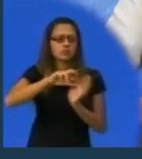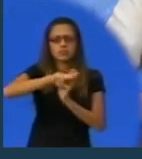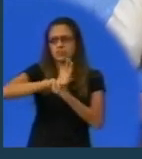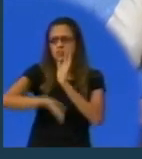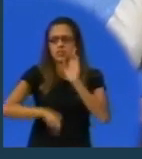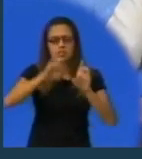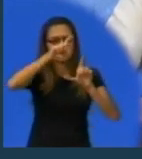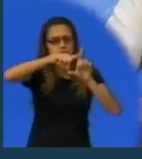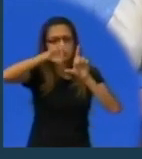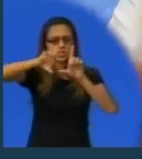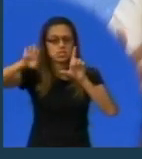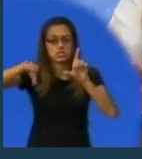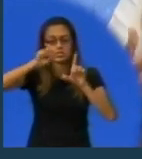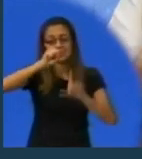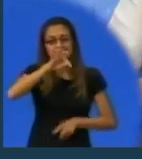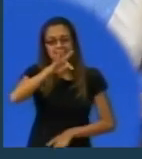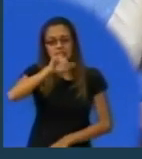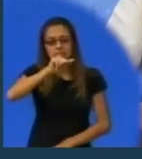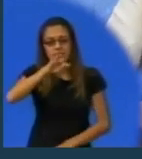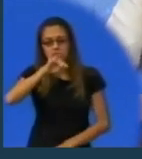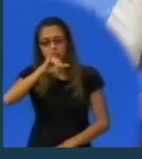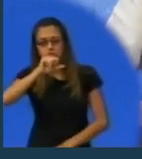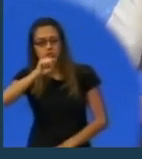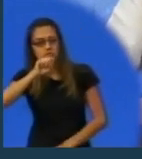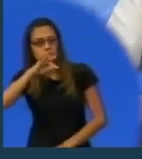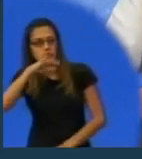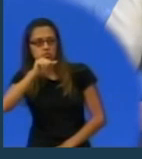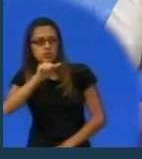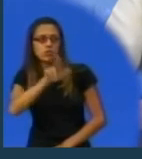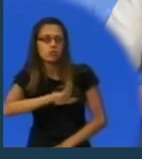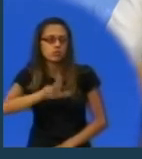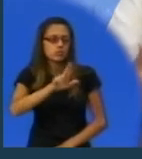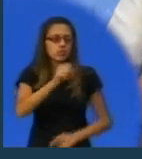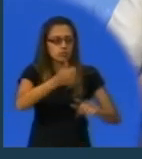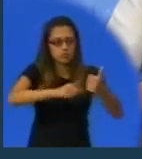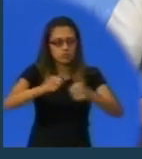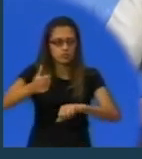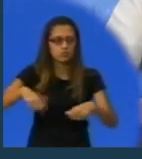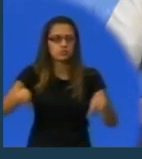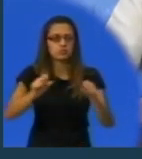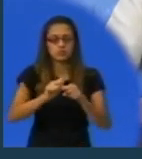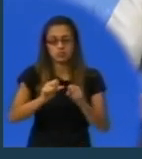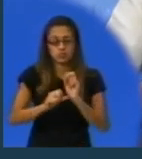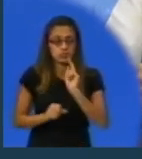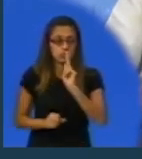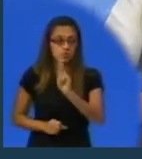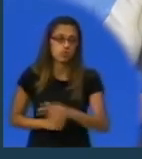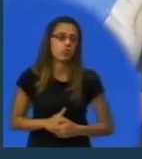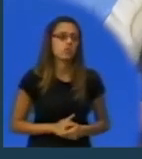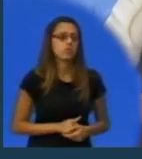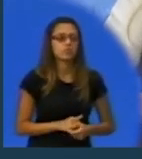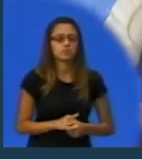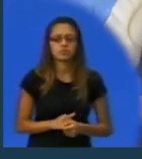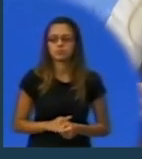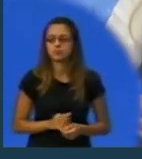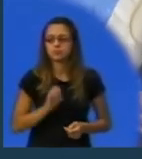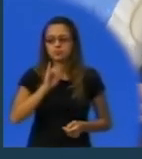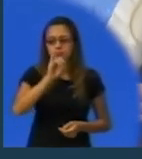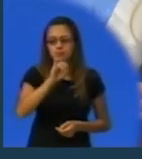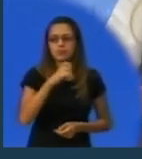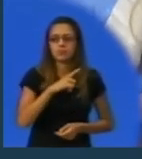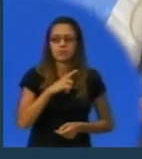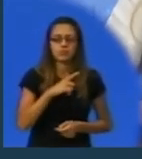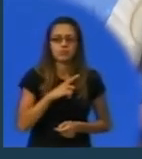estatísticos, diversos procedimentos que são utilizados para avaliação dessa normalidade. Se você tiver